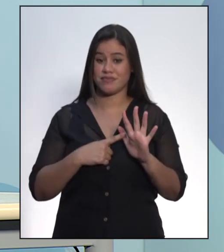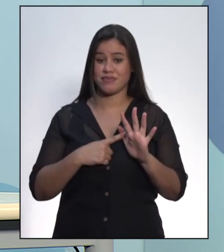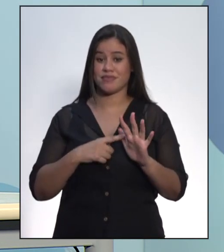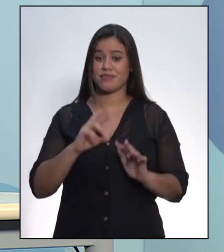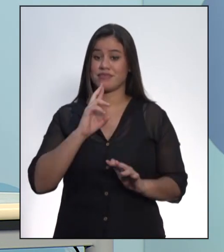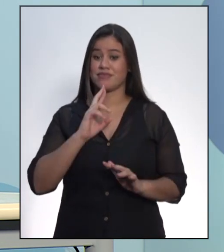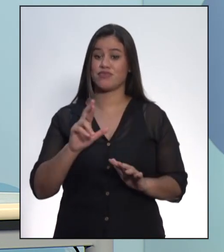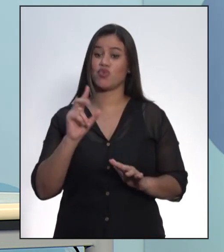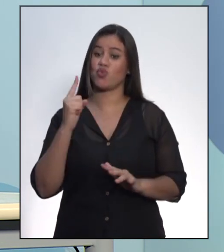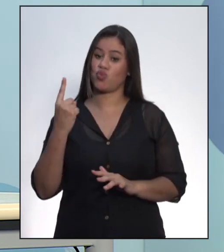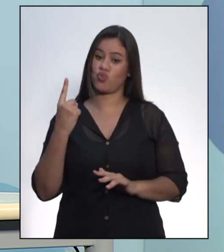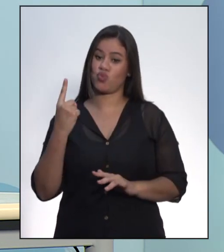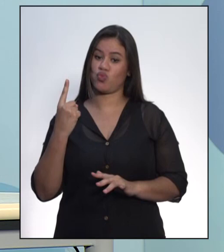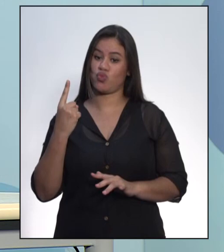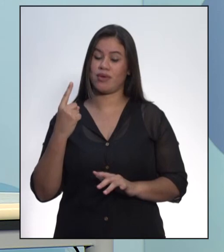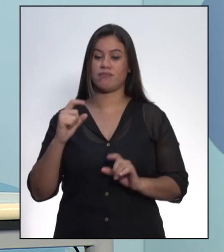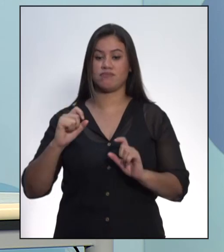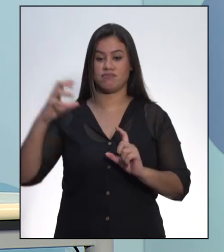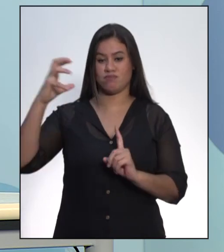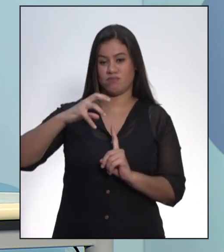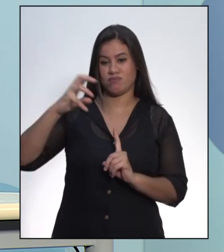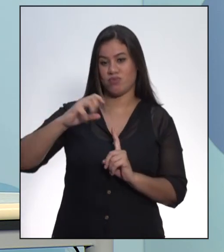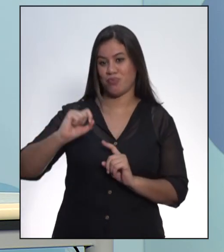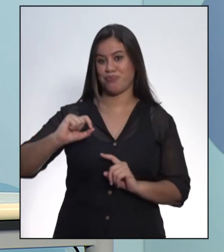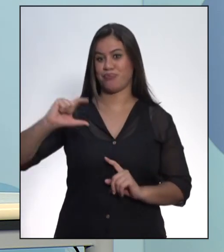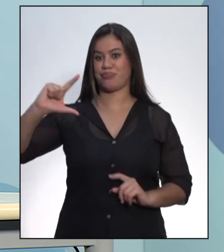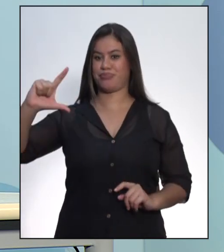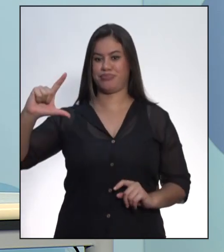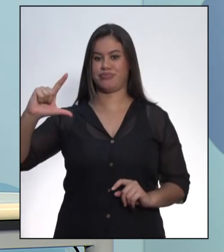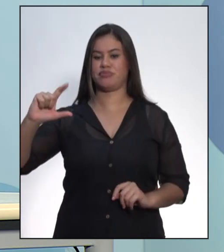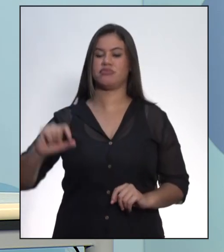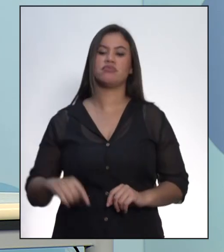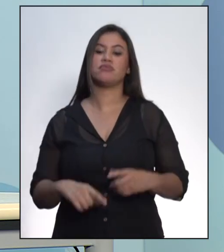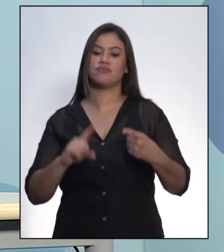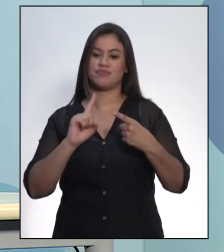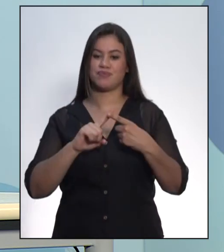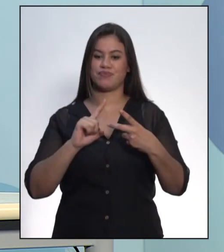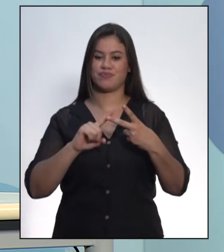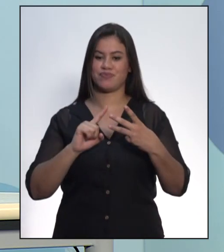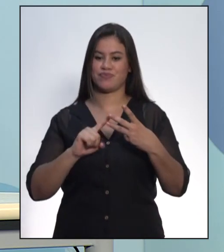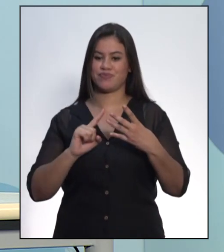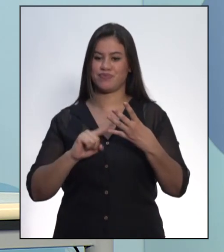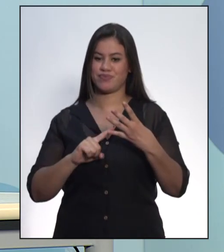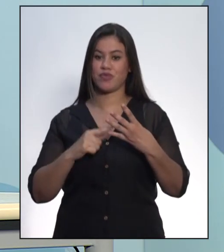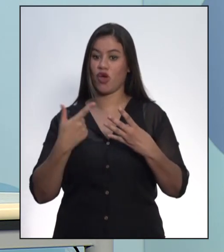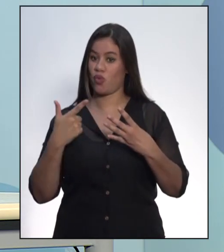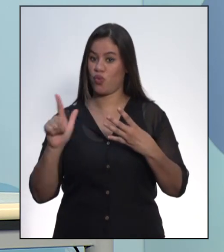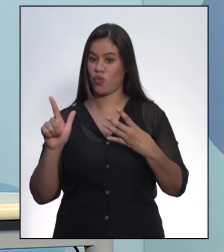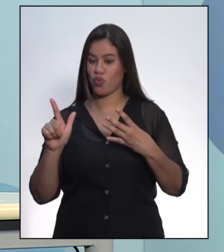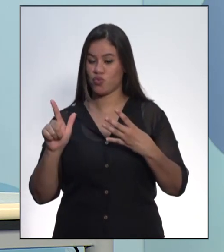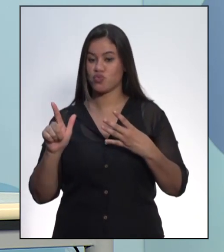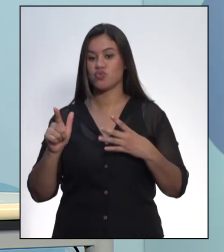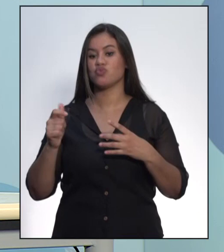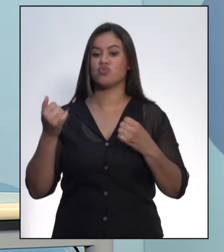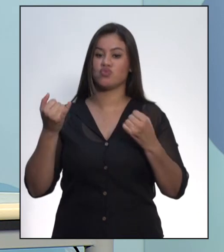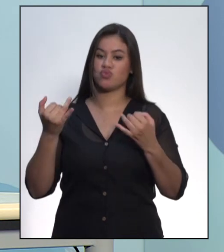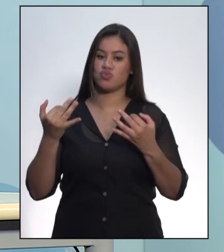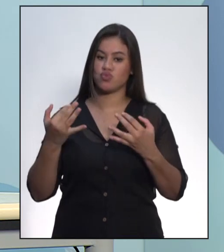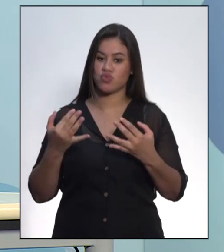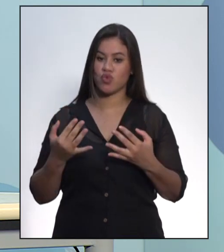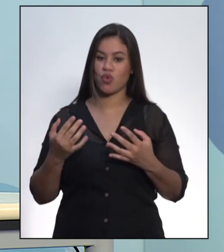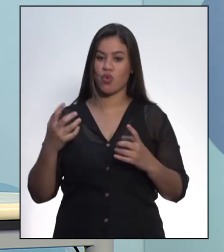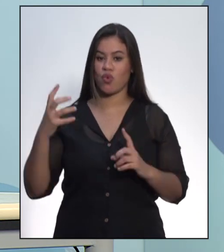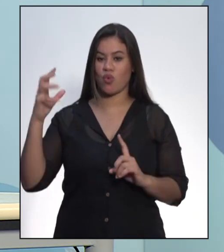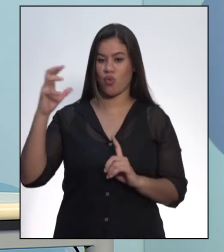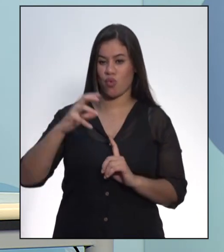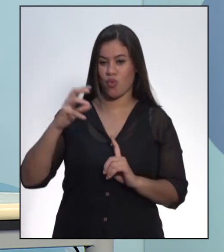primeira pergunta, falou que aumentou. Enquanto a Jordana, o Pedro e a Carolina, Ana Carolina, eles responderam a